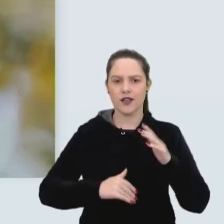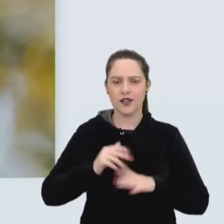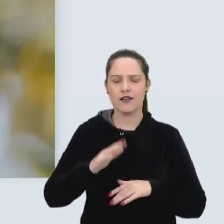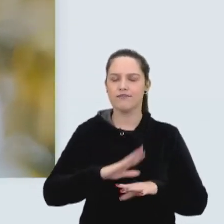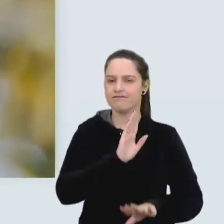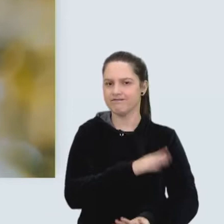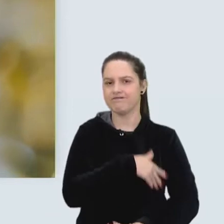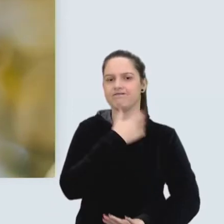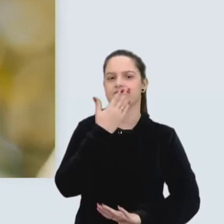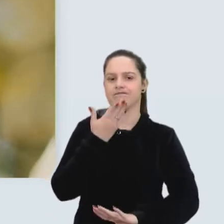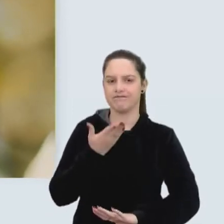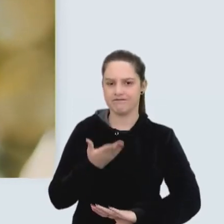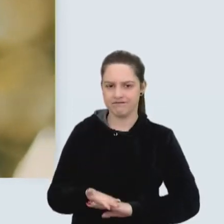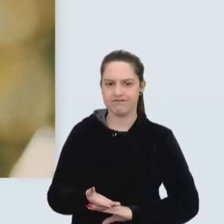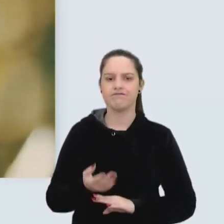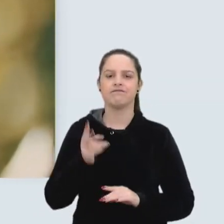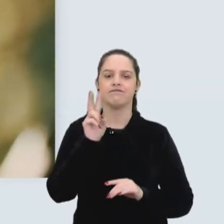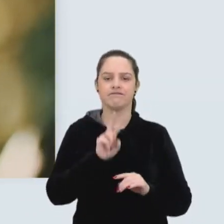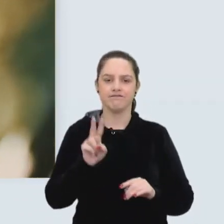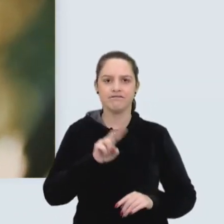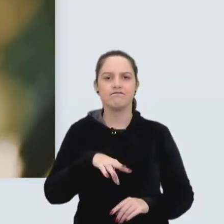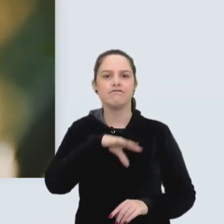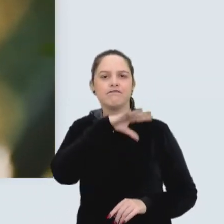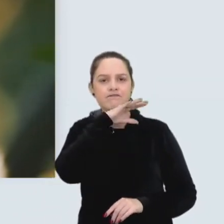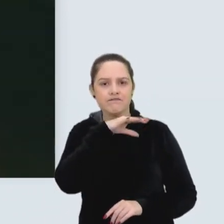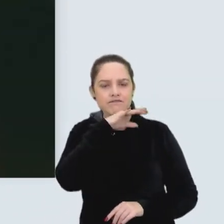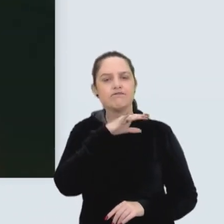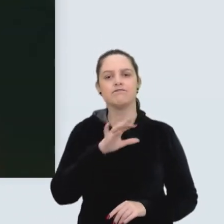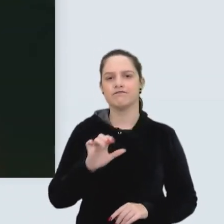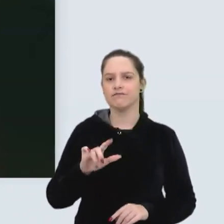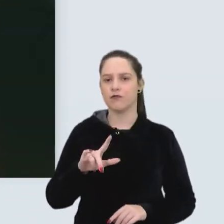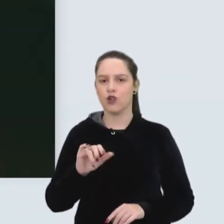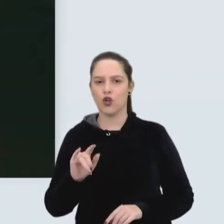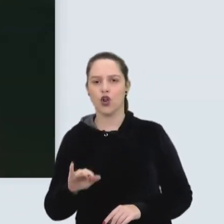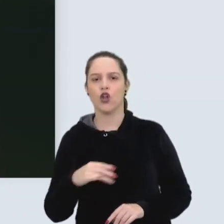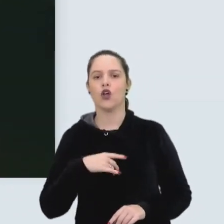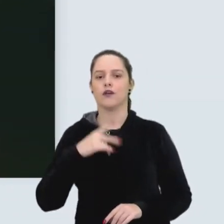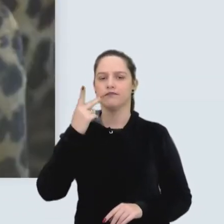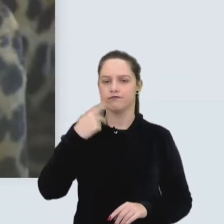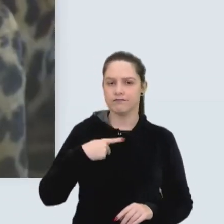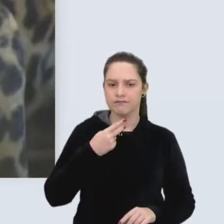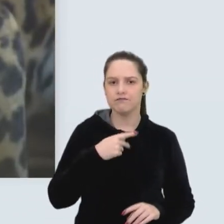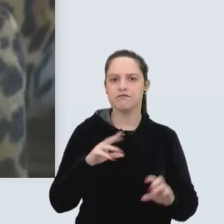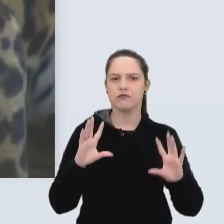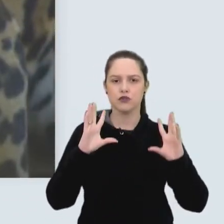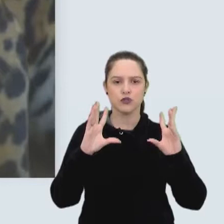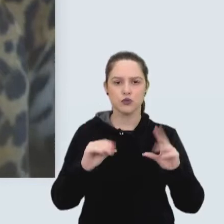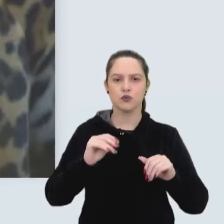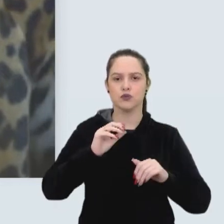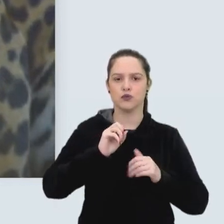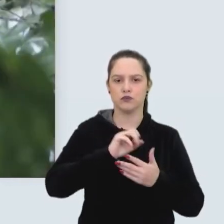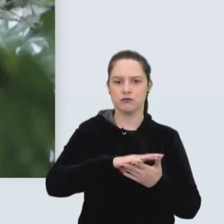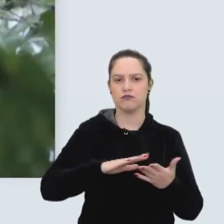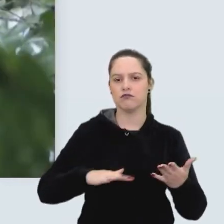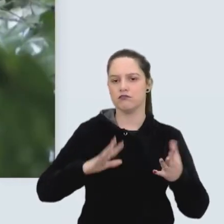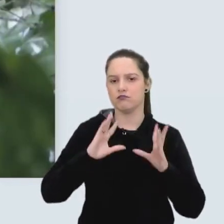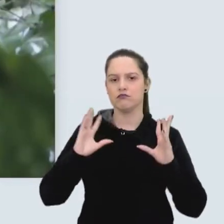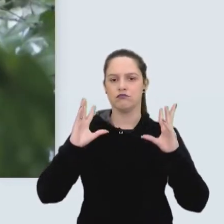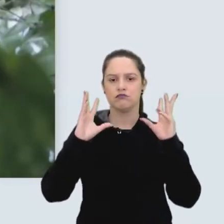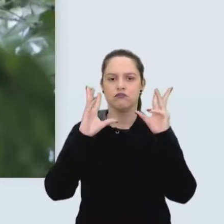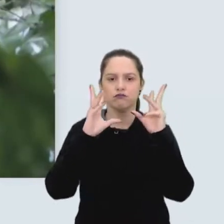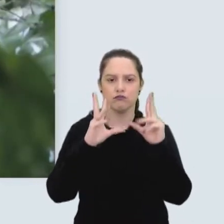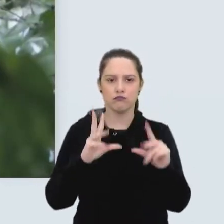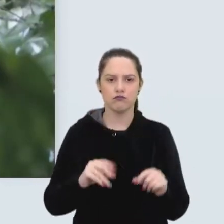integral, como os parques nacionais e as estações ecológicas, se tornam santuários da biodiversidade, espaços para a manutenção